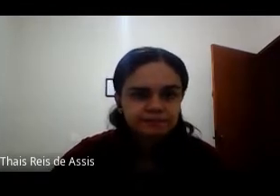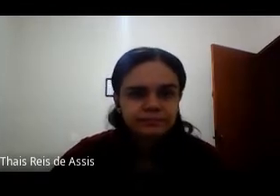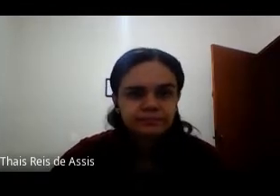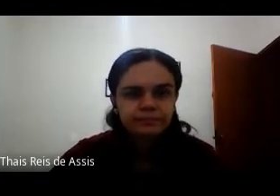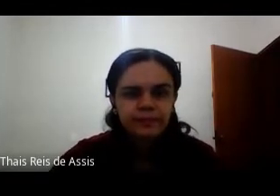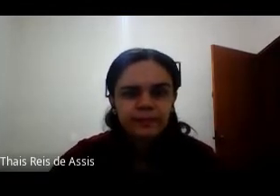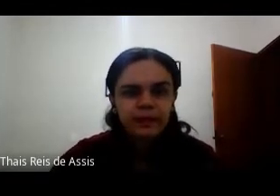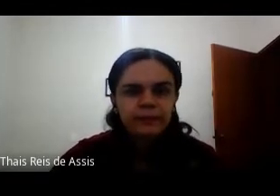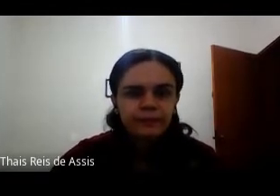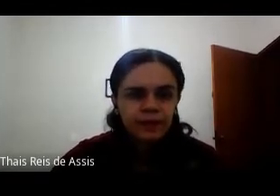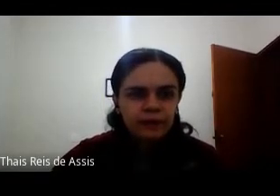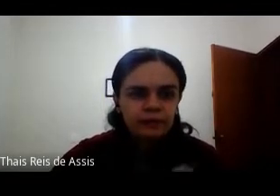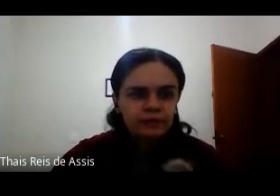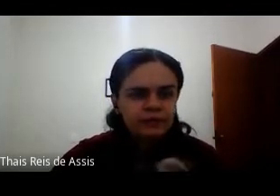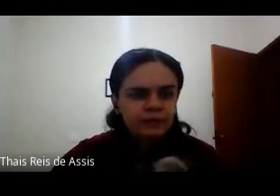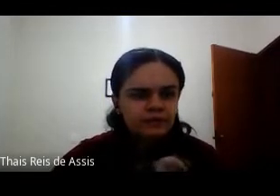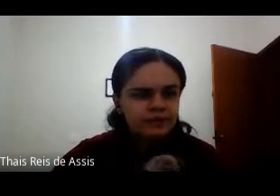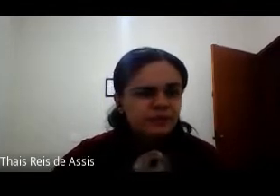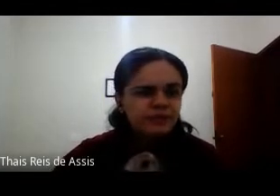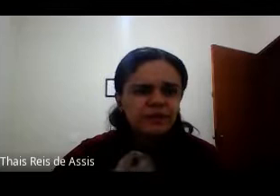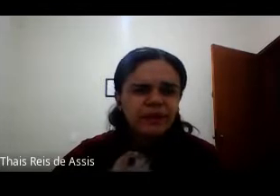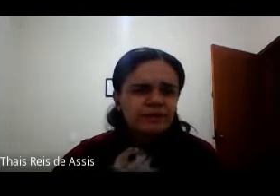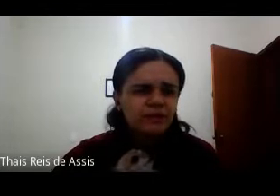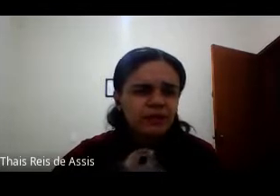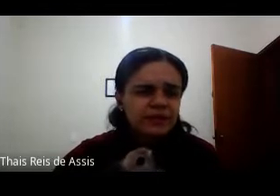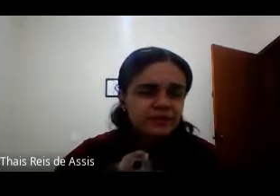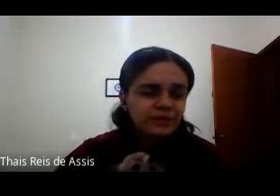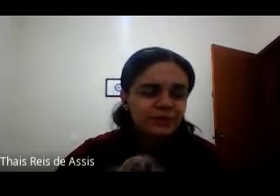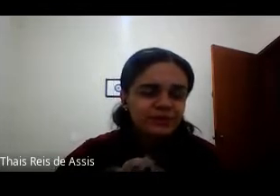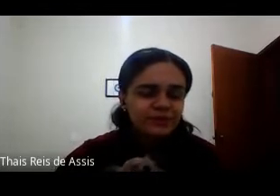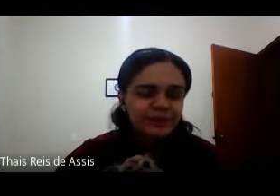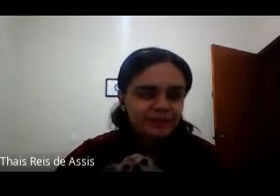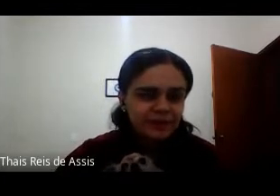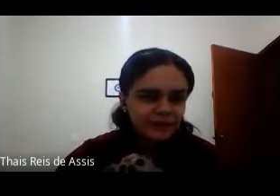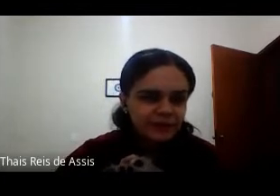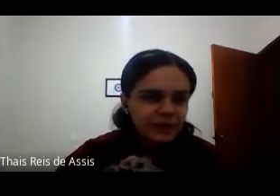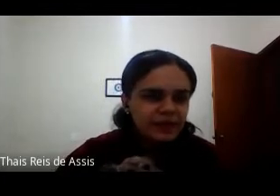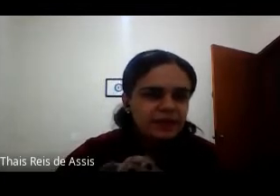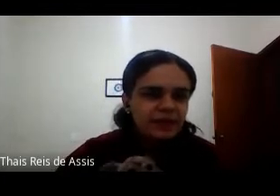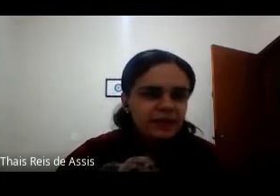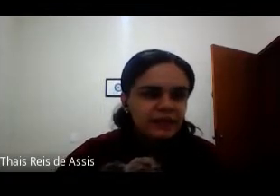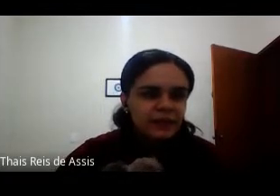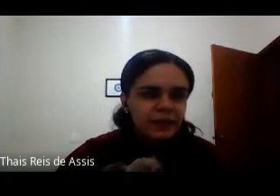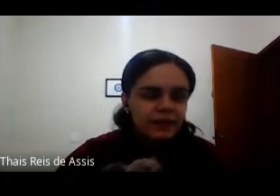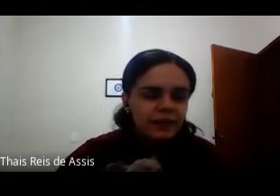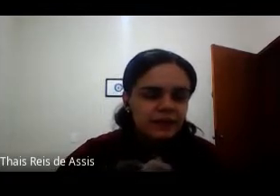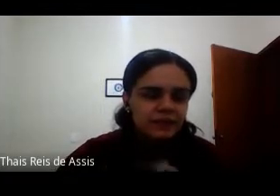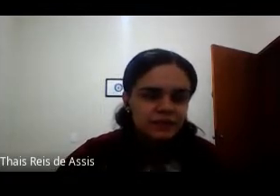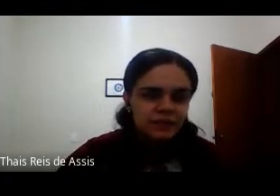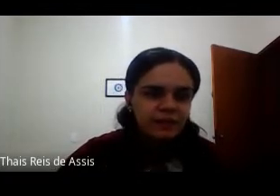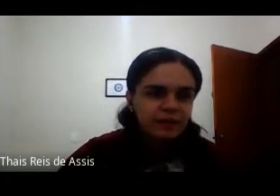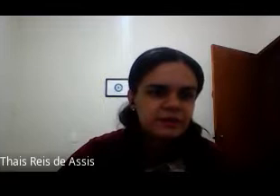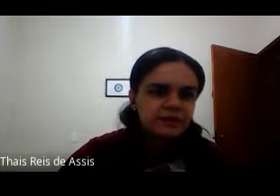Luquezzi. Então, não, gente, não, Luquezzi é do Líbano. Então,